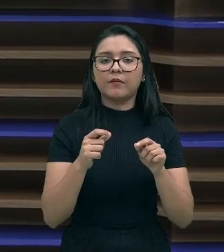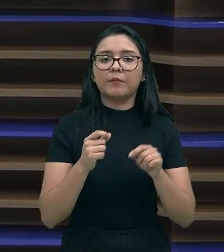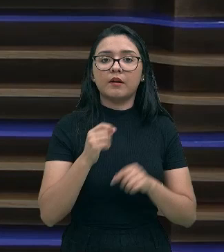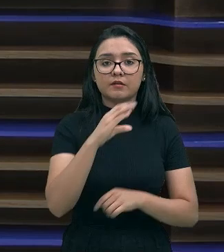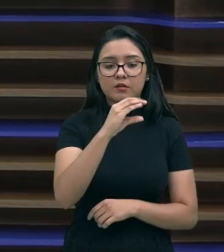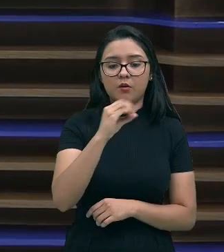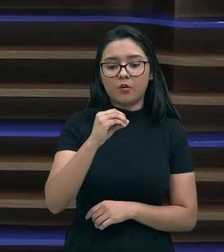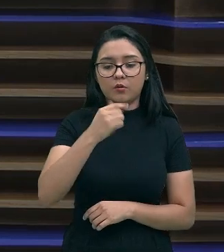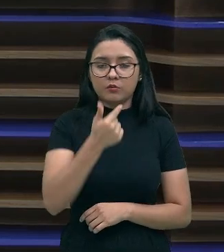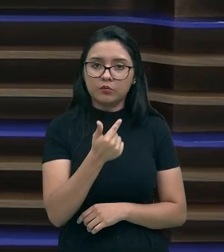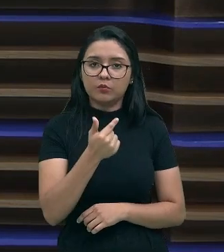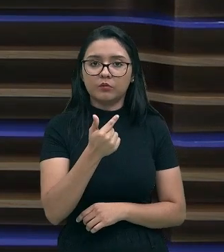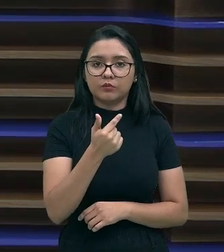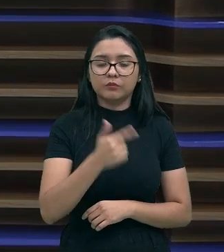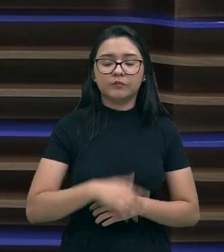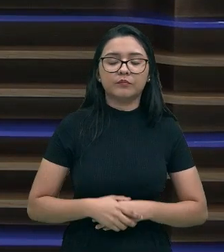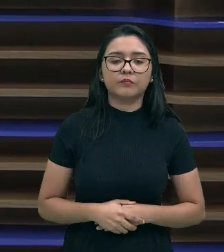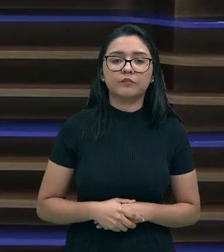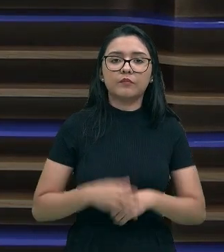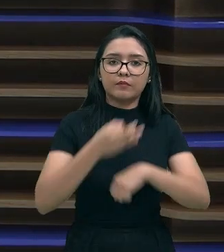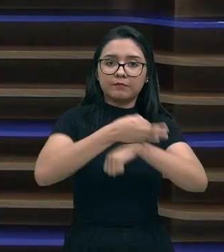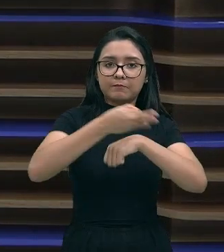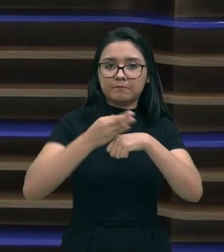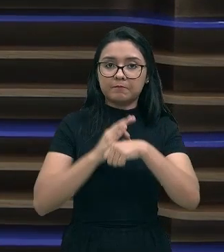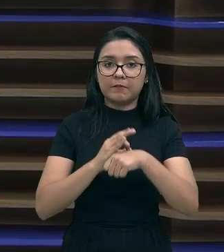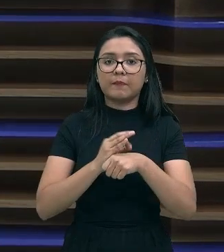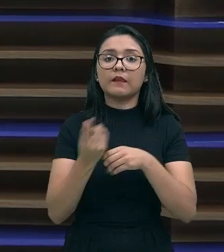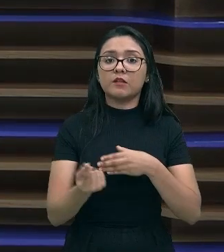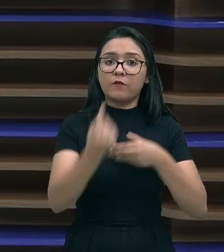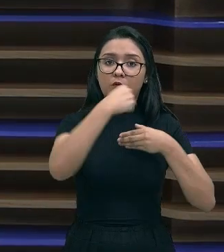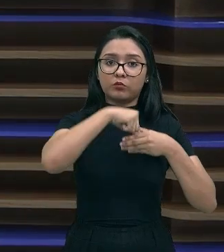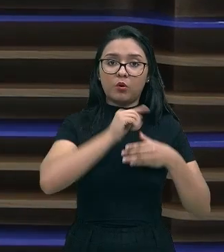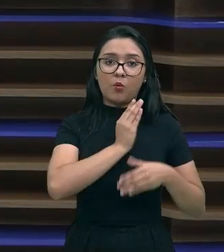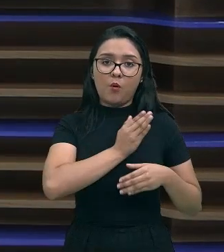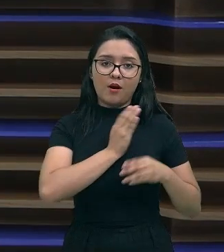essas células oxigenadas vão retornar para o lado esquerdo